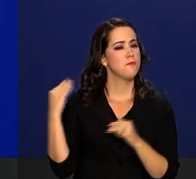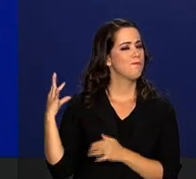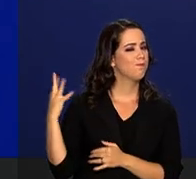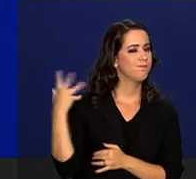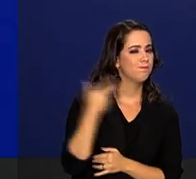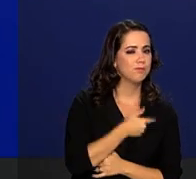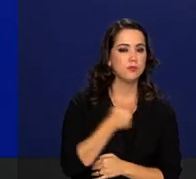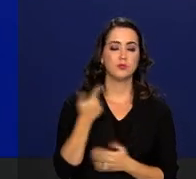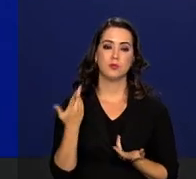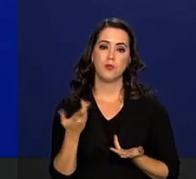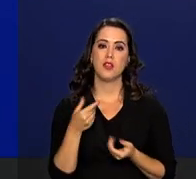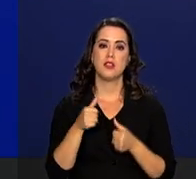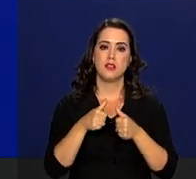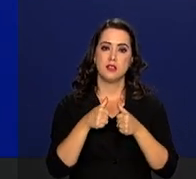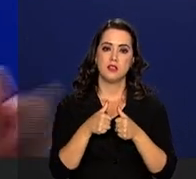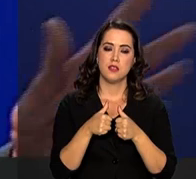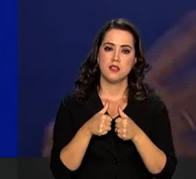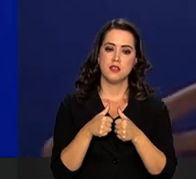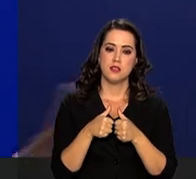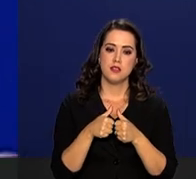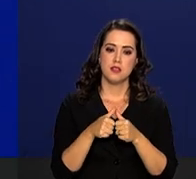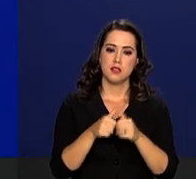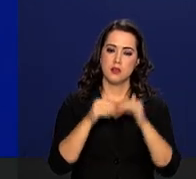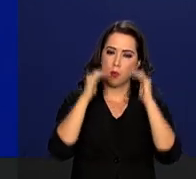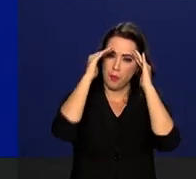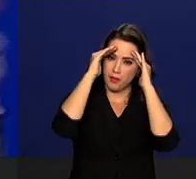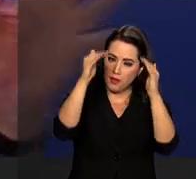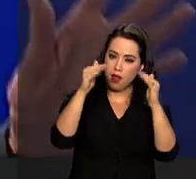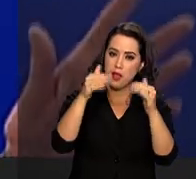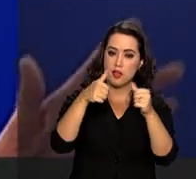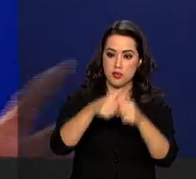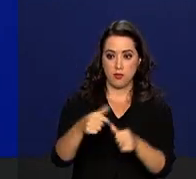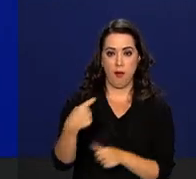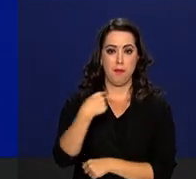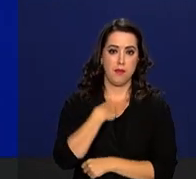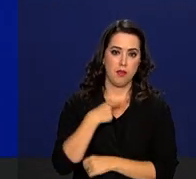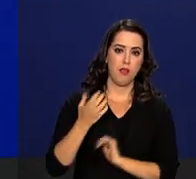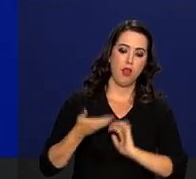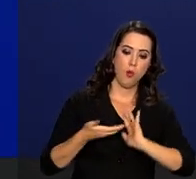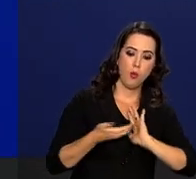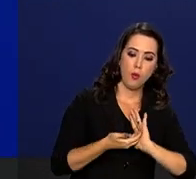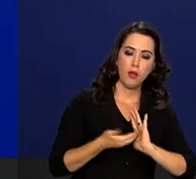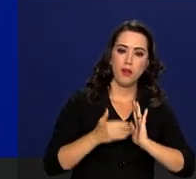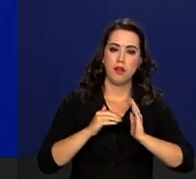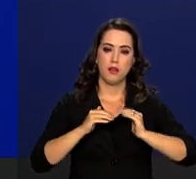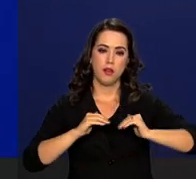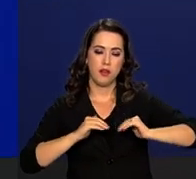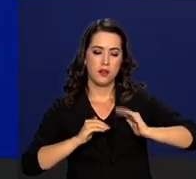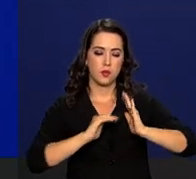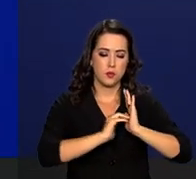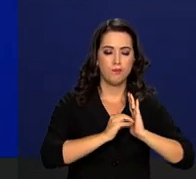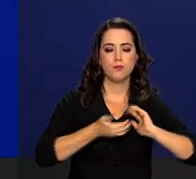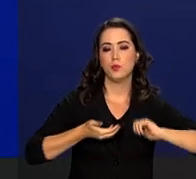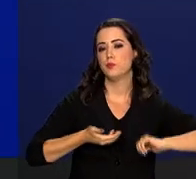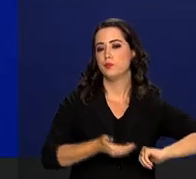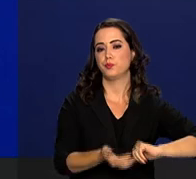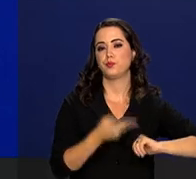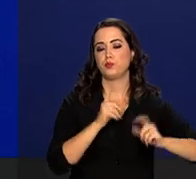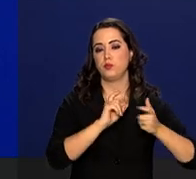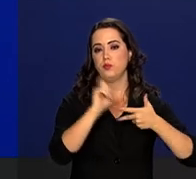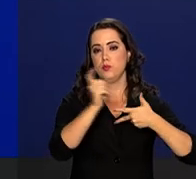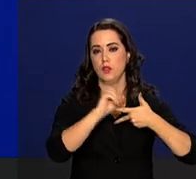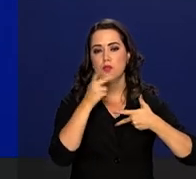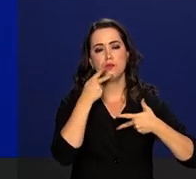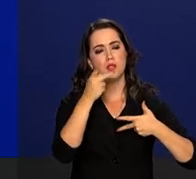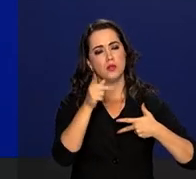extraordinária que estão fazendo a mim, ao Wellington, ao Rodrigo, ao Congresso Nacional, enfim, ao Executivo, eu aqui comigo